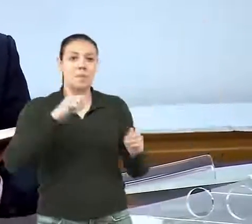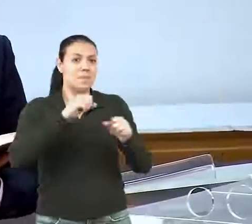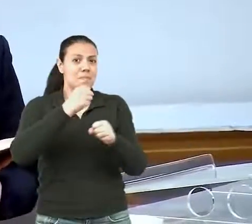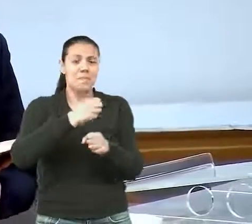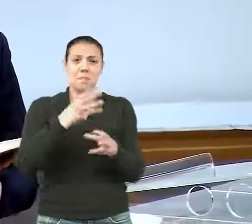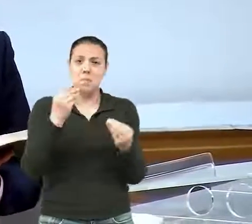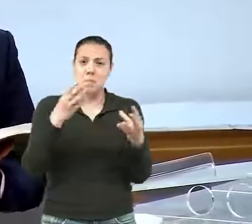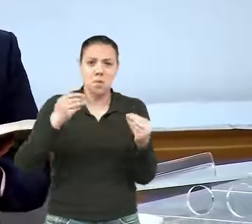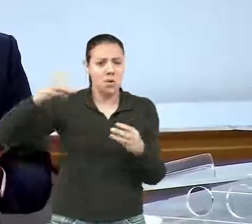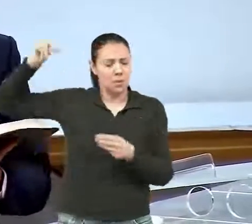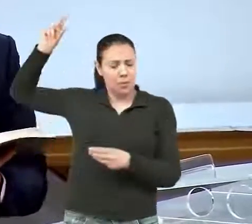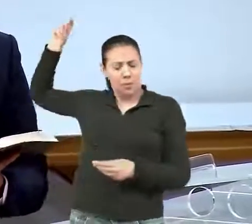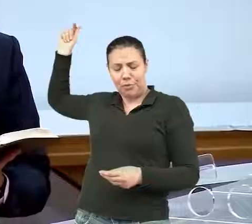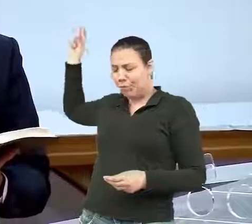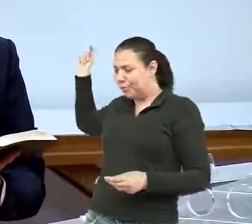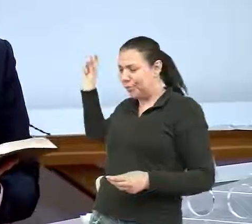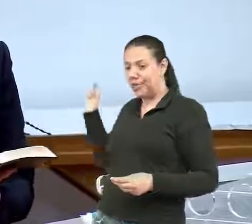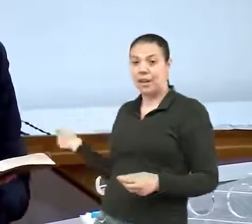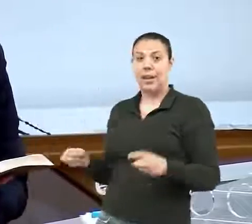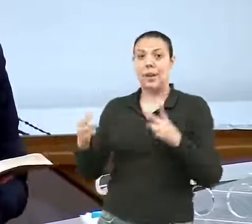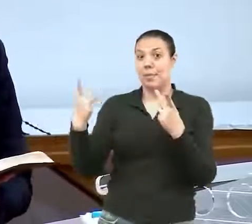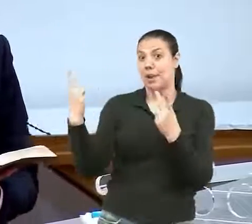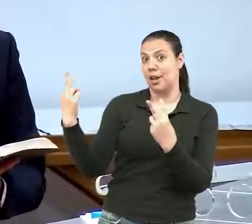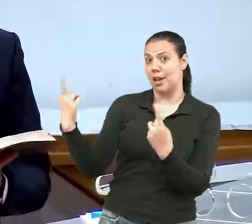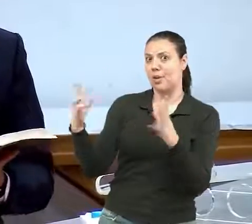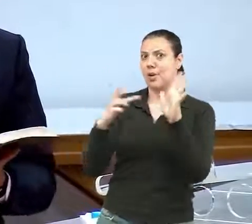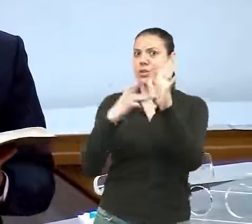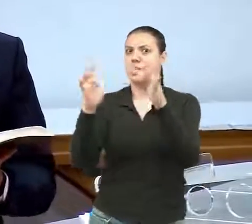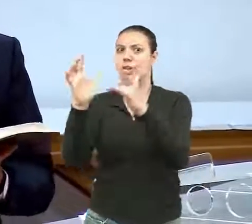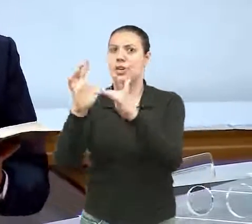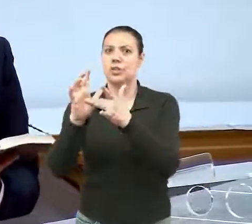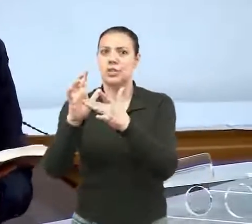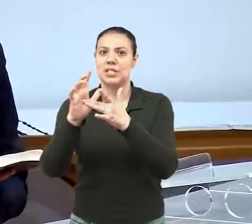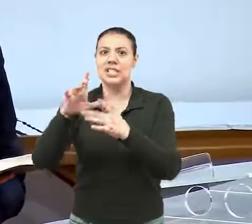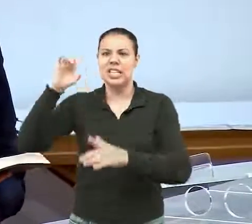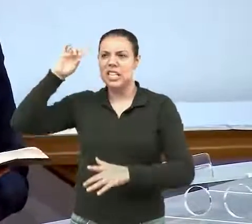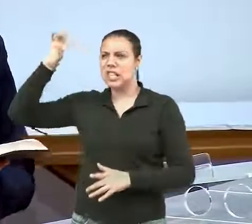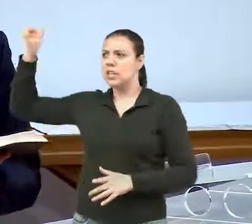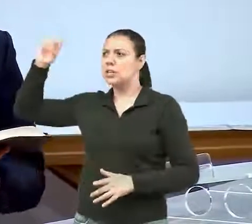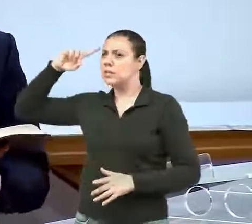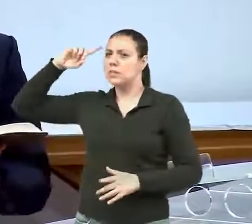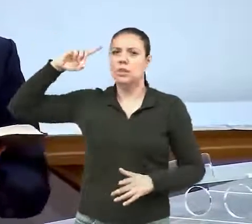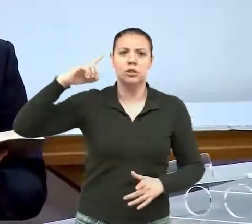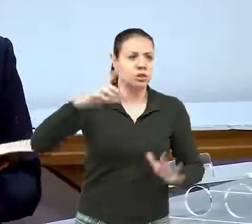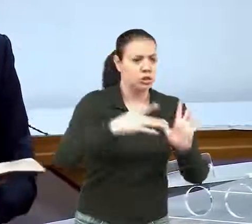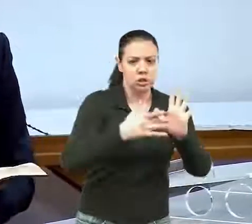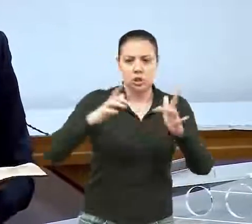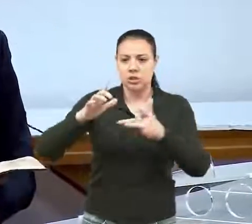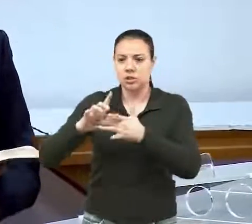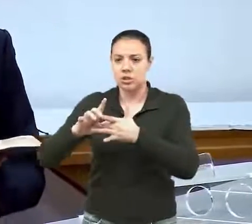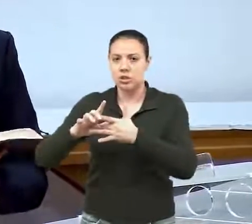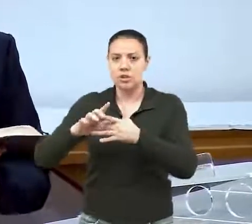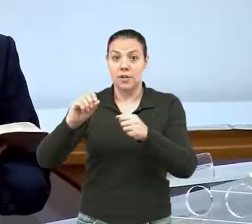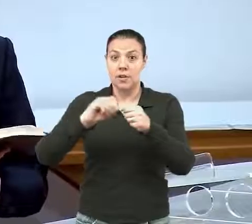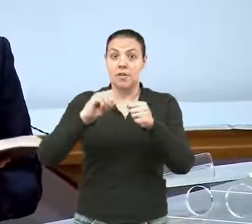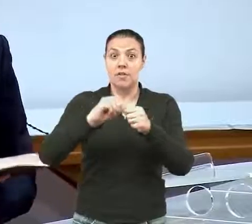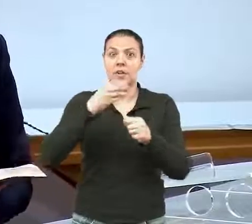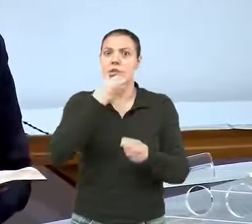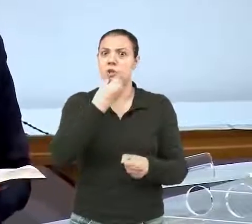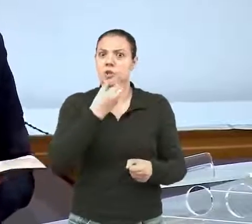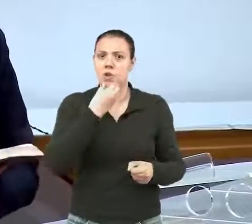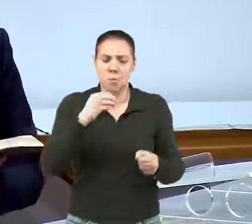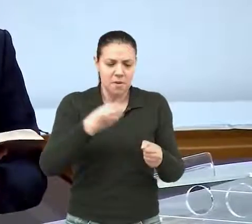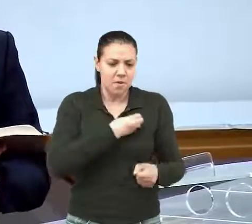eternos, para que você fosse conforme a imagem de Jesus. E Ele então mandou o seu Filho, e o seu Filho se encarnou, e o seu Filho